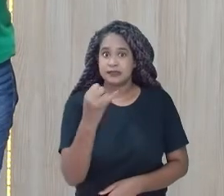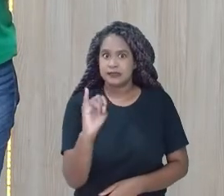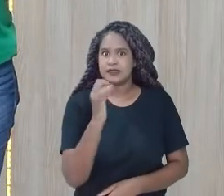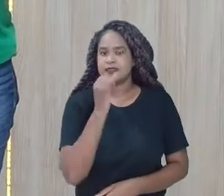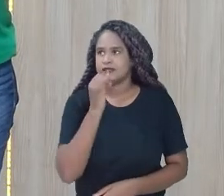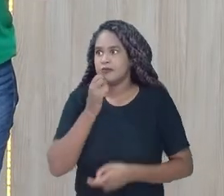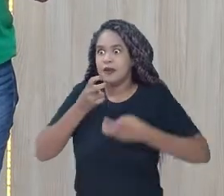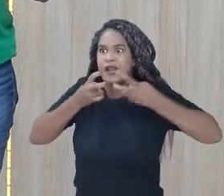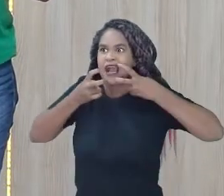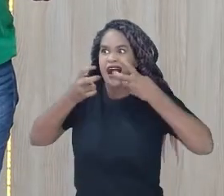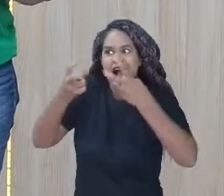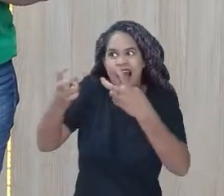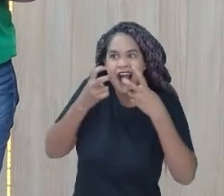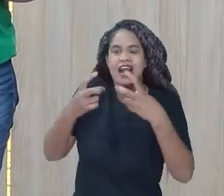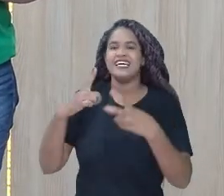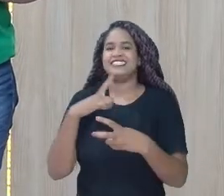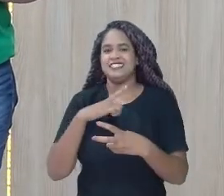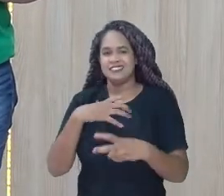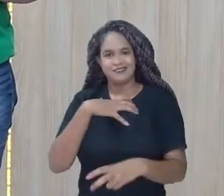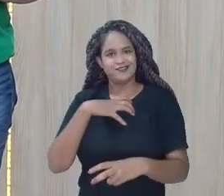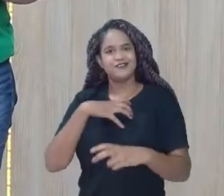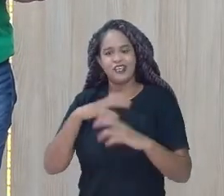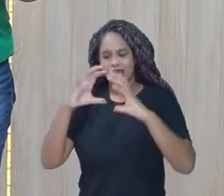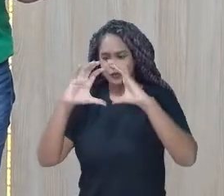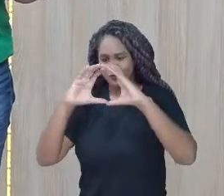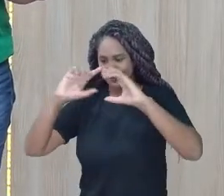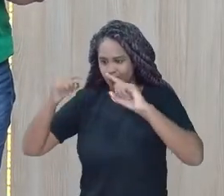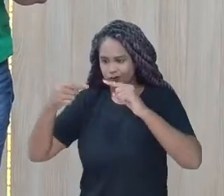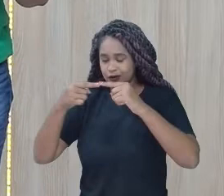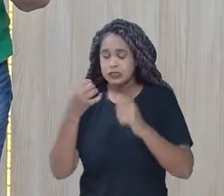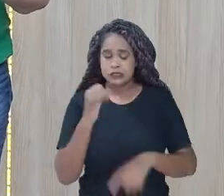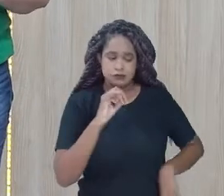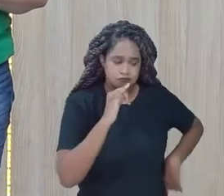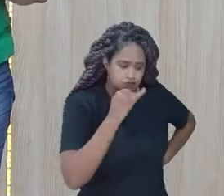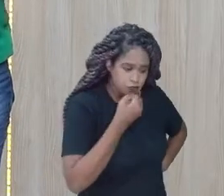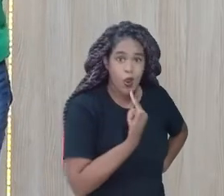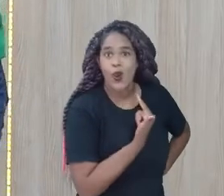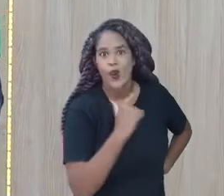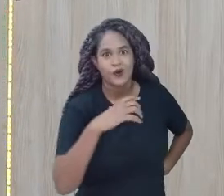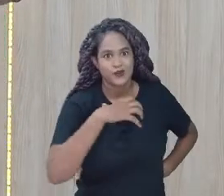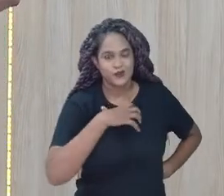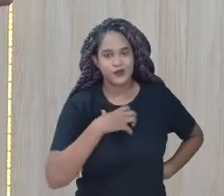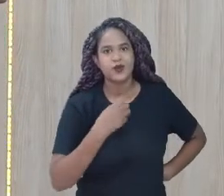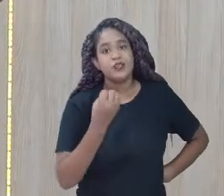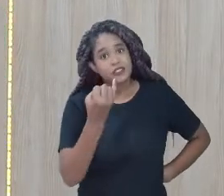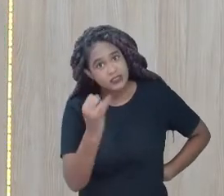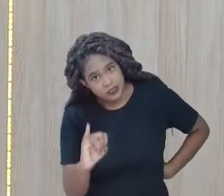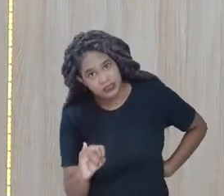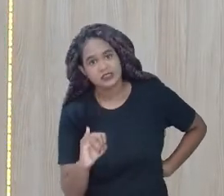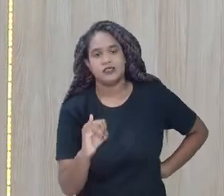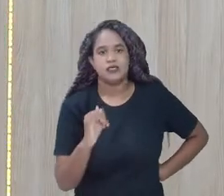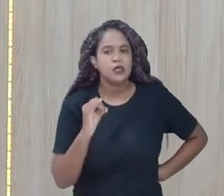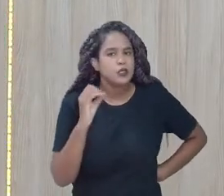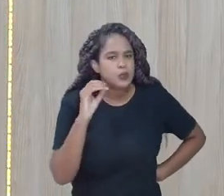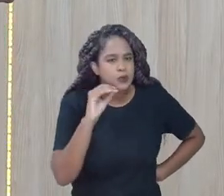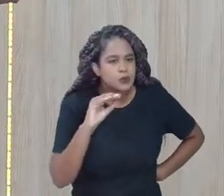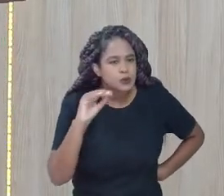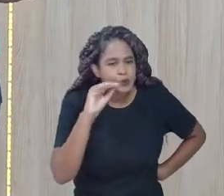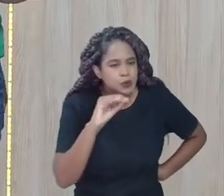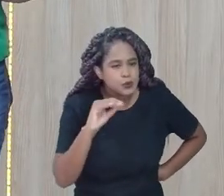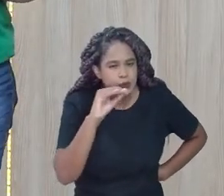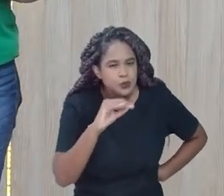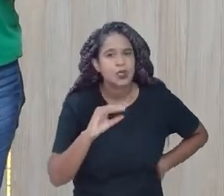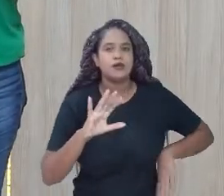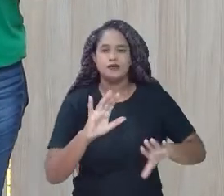grita é um formato, se está triste é outro formato, se cochicha no ouvido é outro